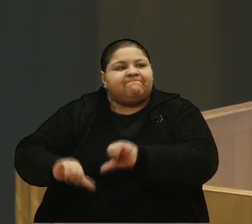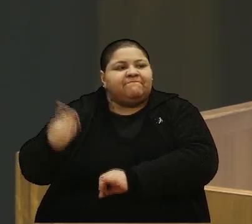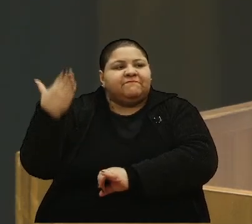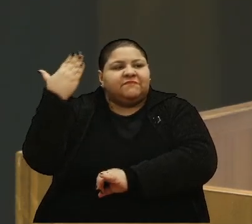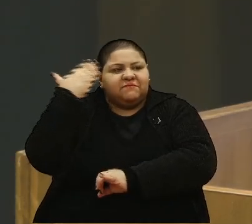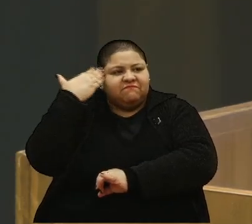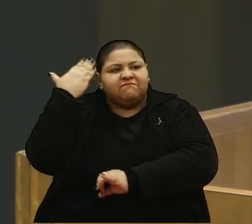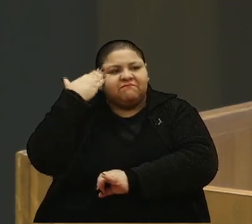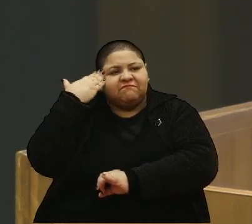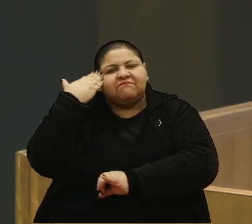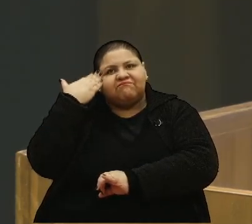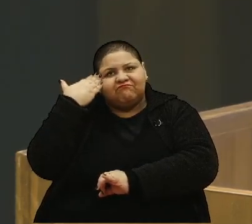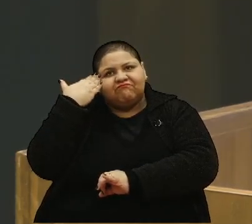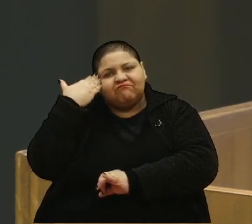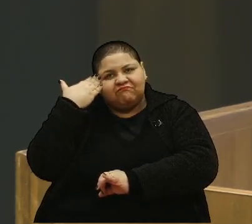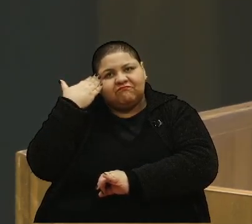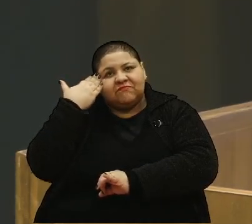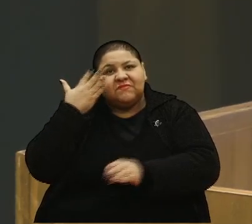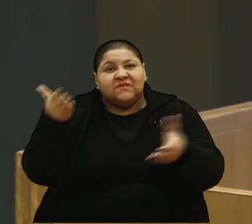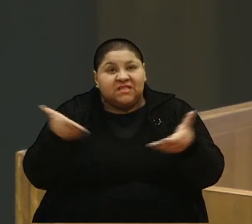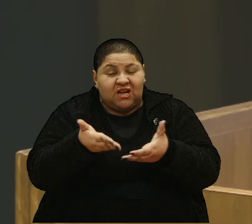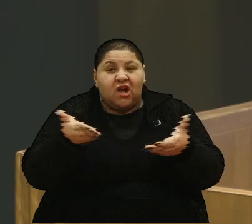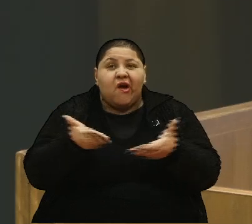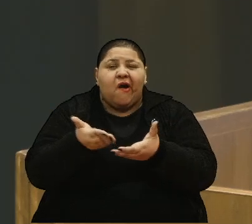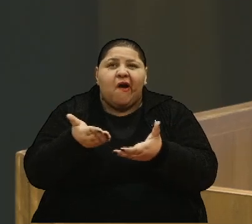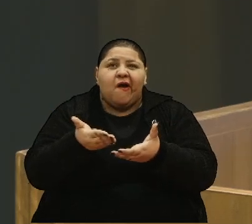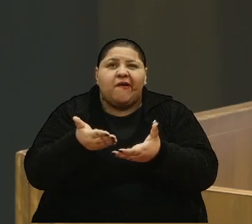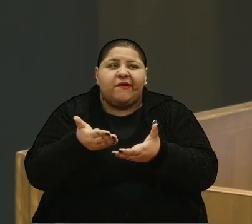é. Né? Então, agora, de fato,